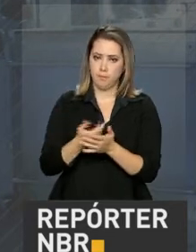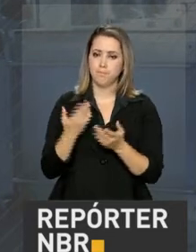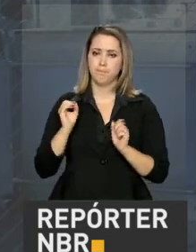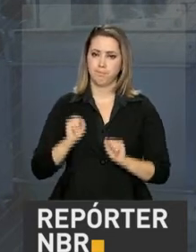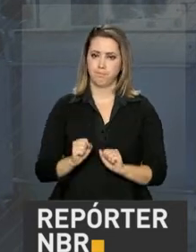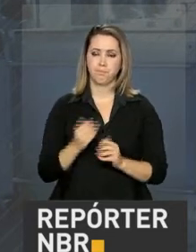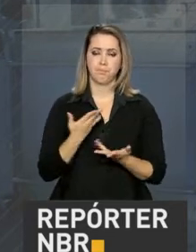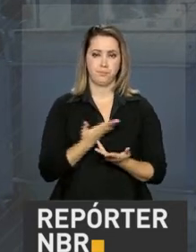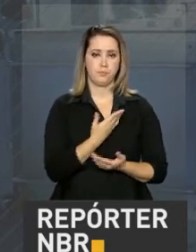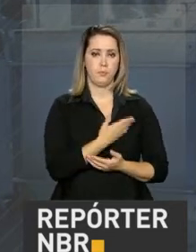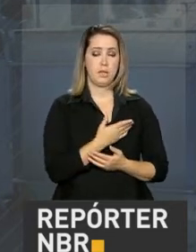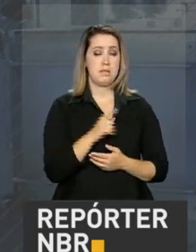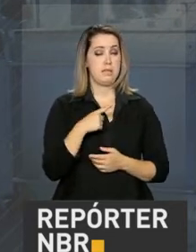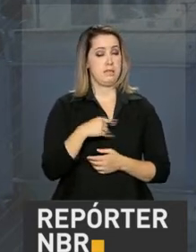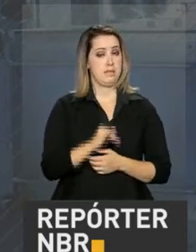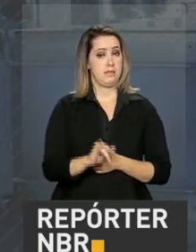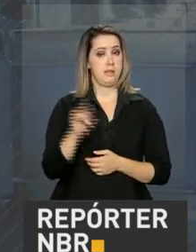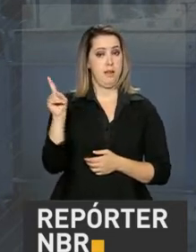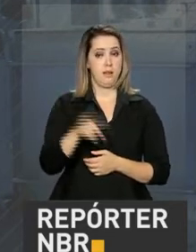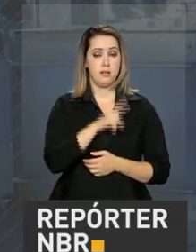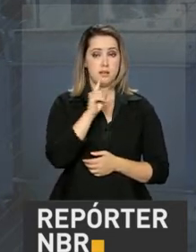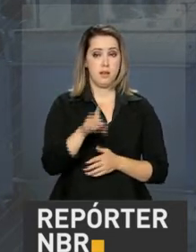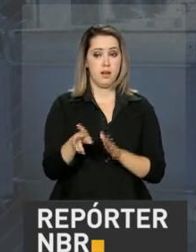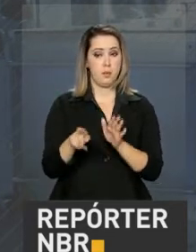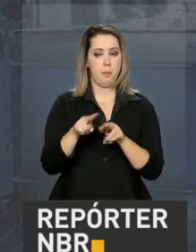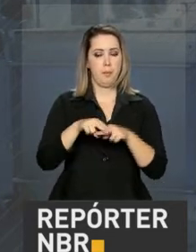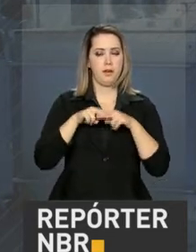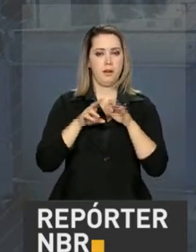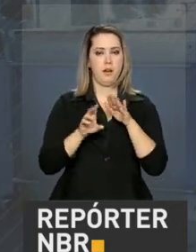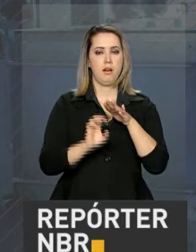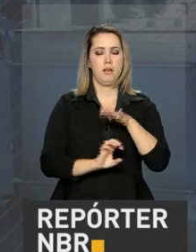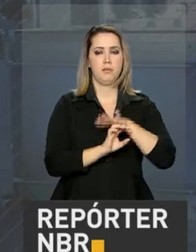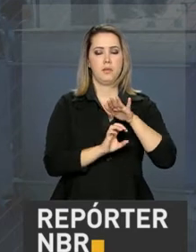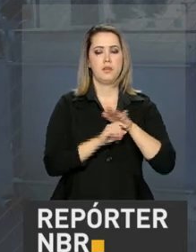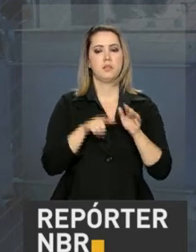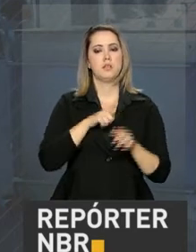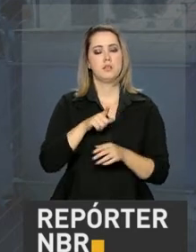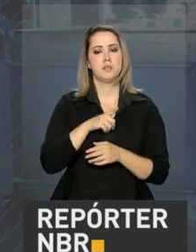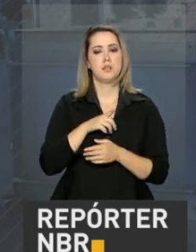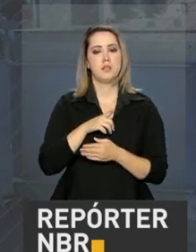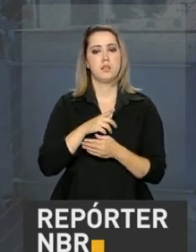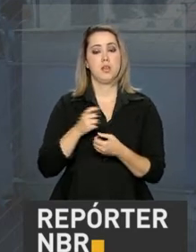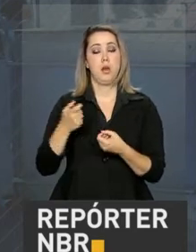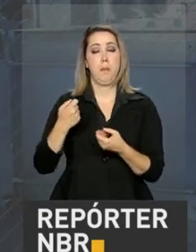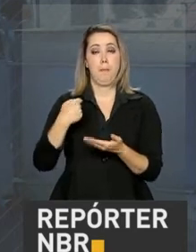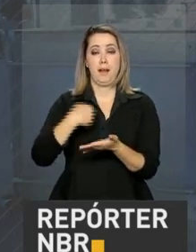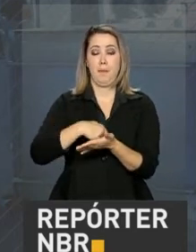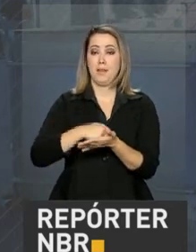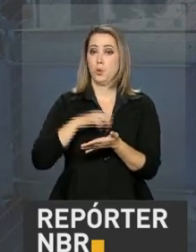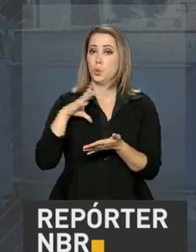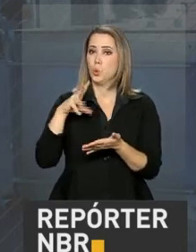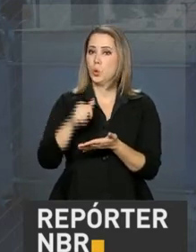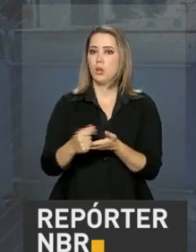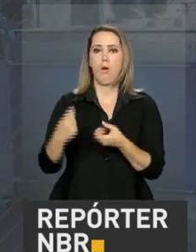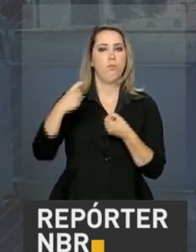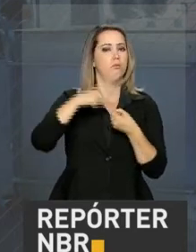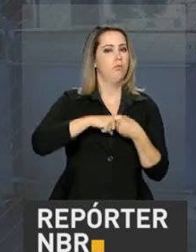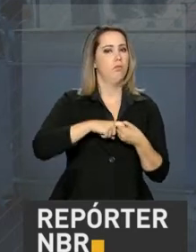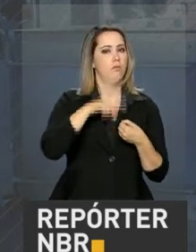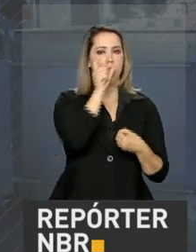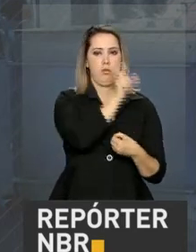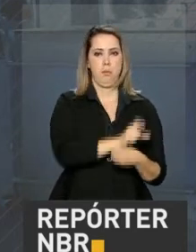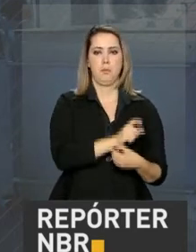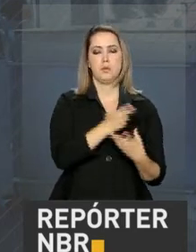casos de cancelamento feito pela empresa aérea, o passageiro tem direito a reembolso integral da tarifa de embarque e demais taxas